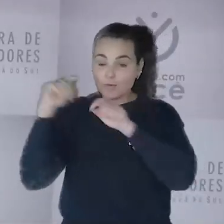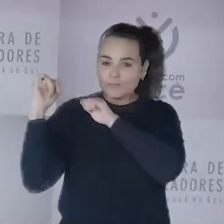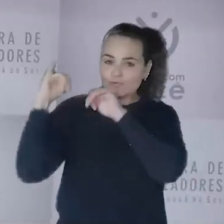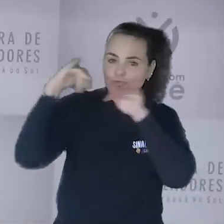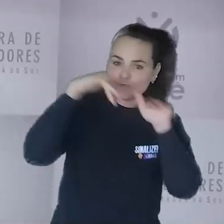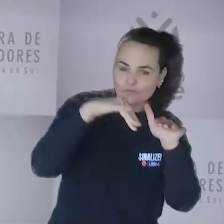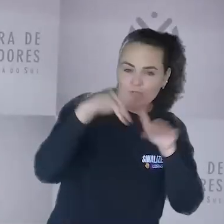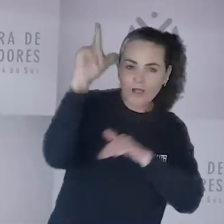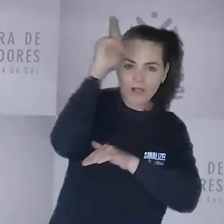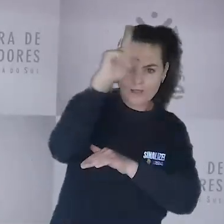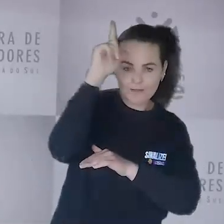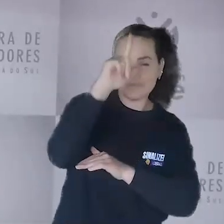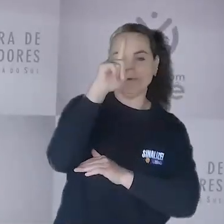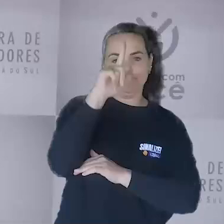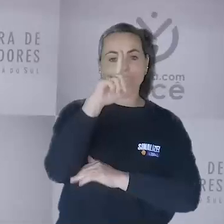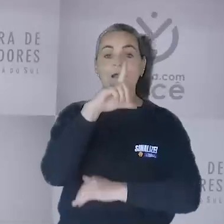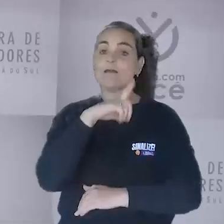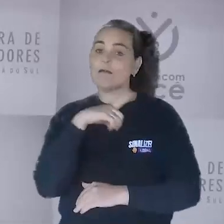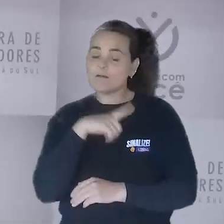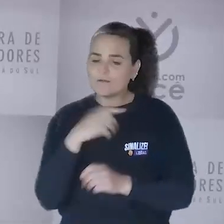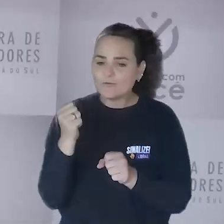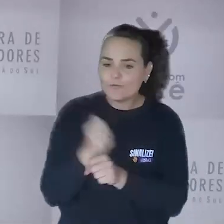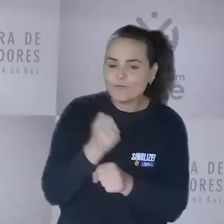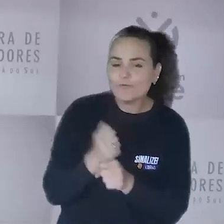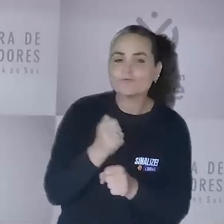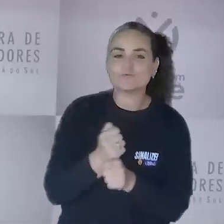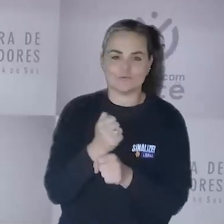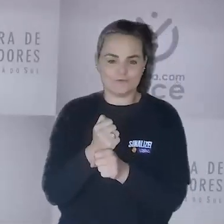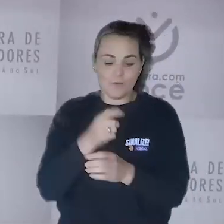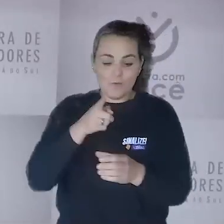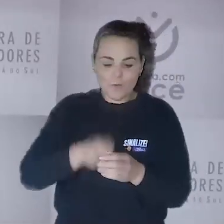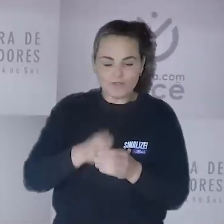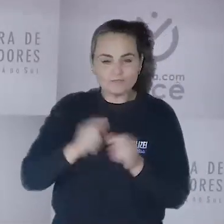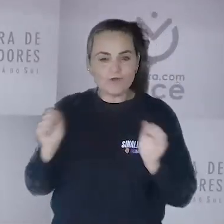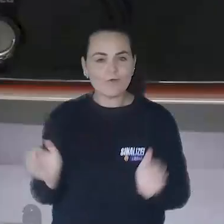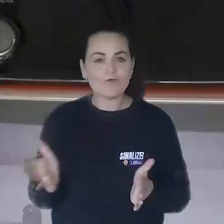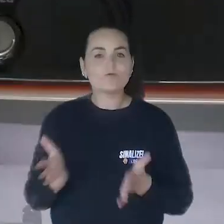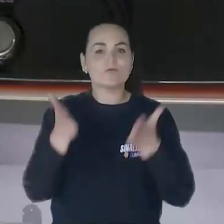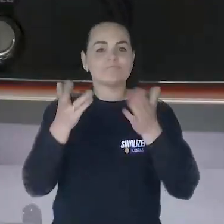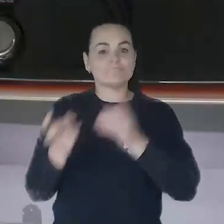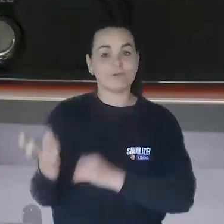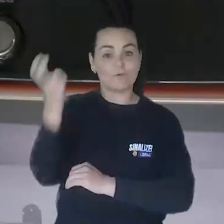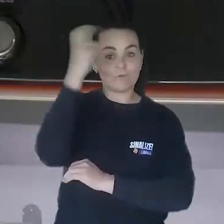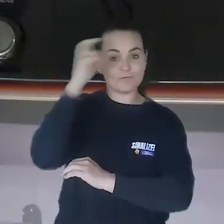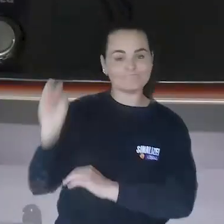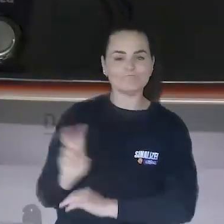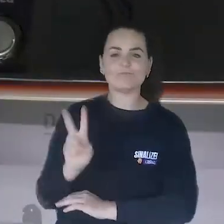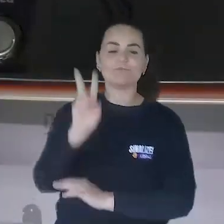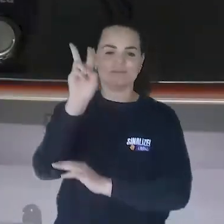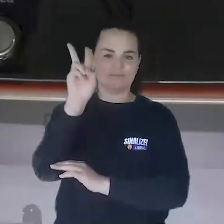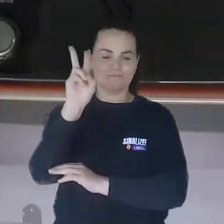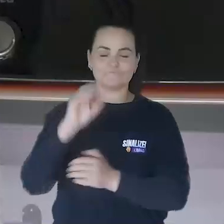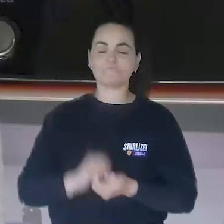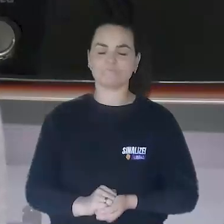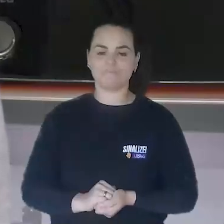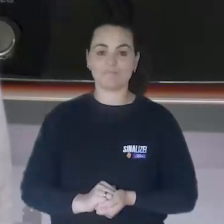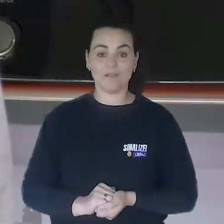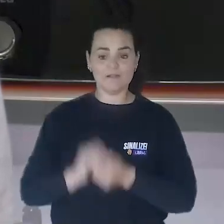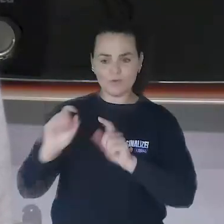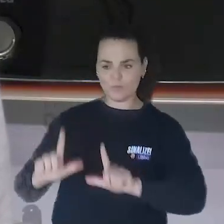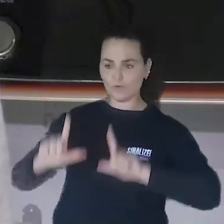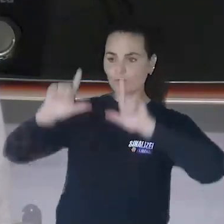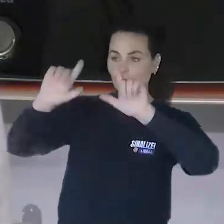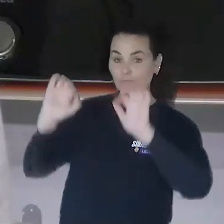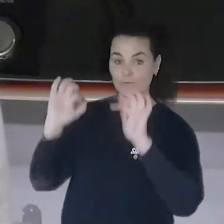um papel importante na construção de uma Próspera e culturalmente rica a instalação das placas comemorativas nos